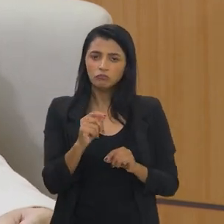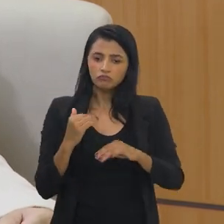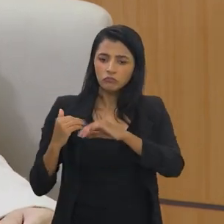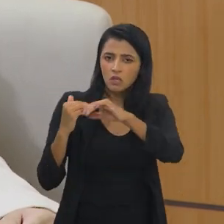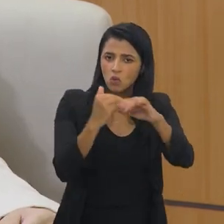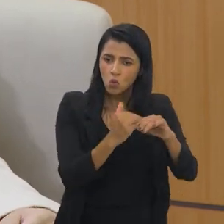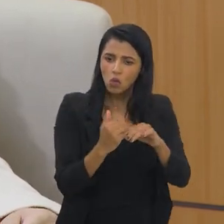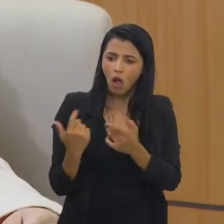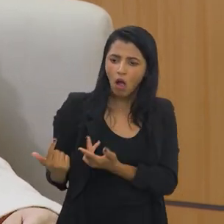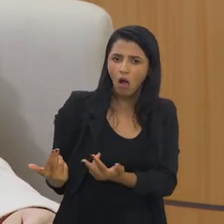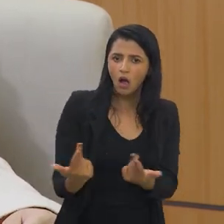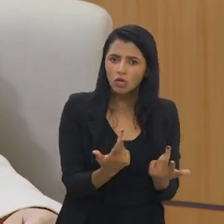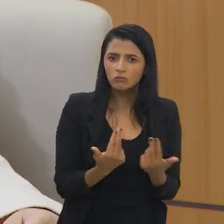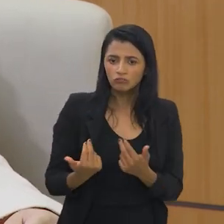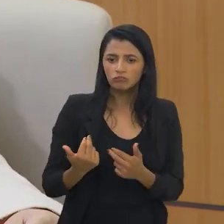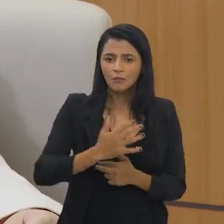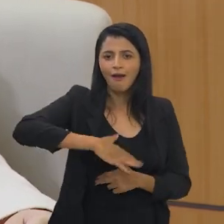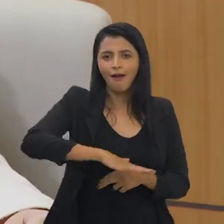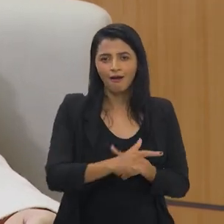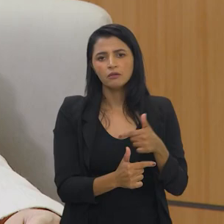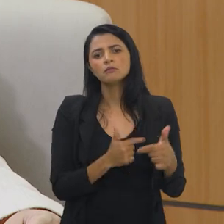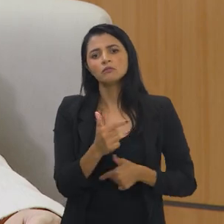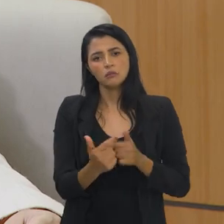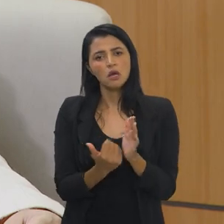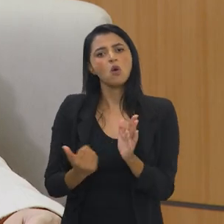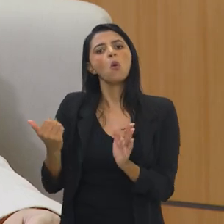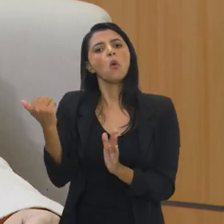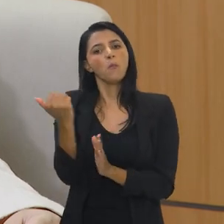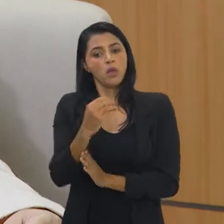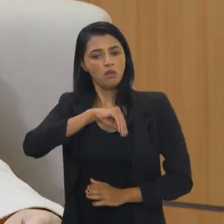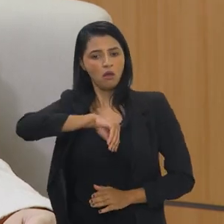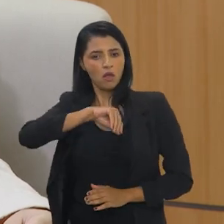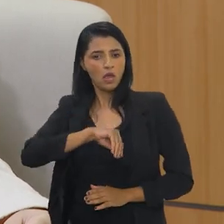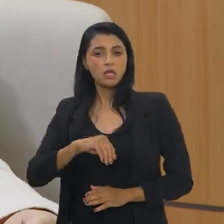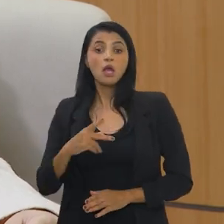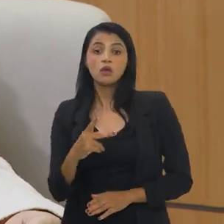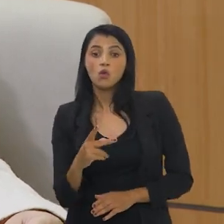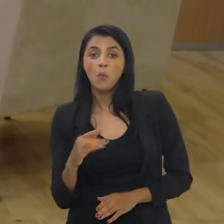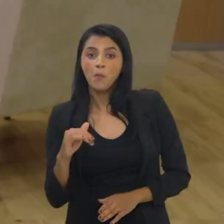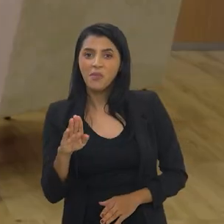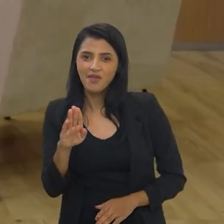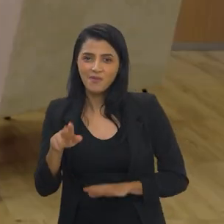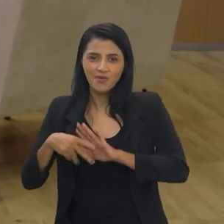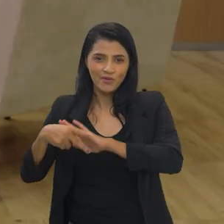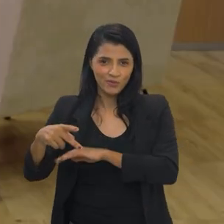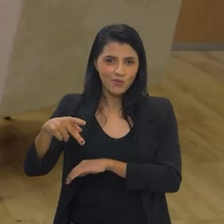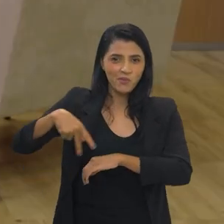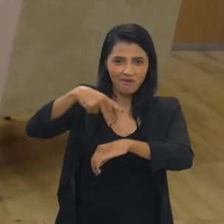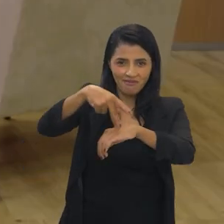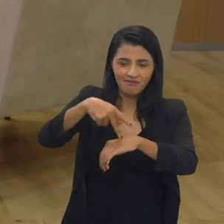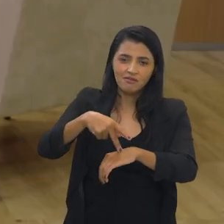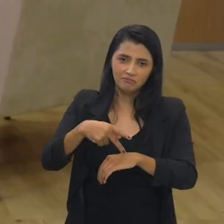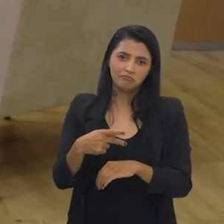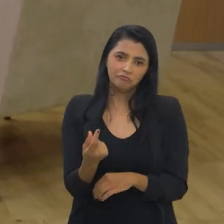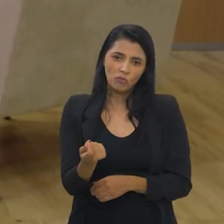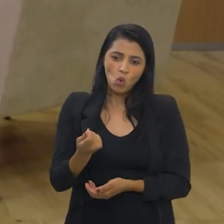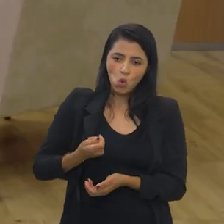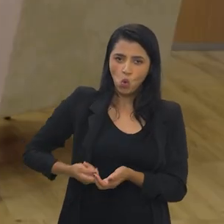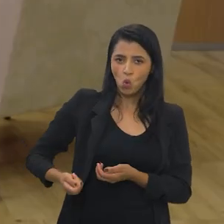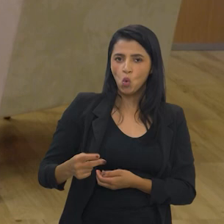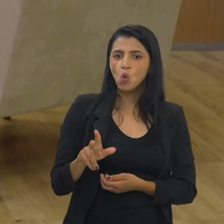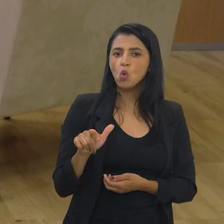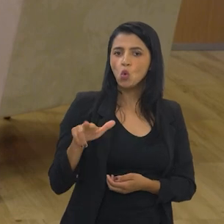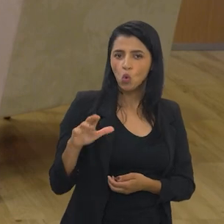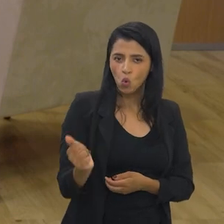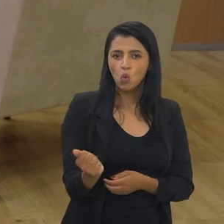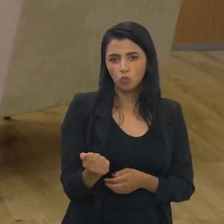a Equidade a igualdade no mundo do trabalho aumenta Inclusive a renda e o PIB daquela nação então aumenta